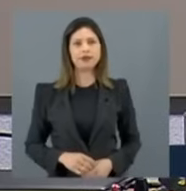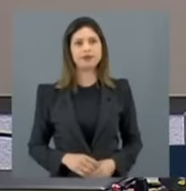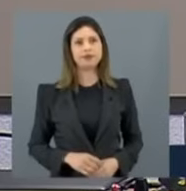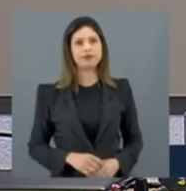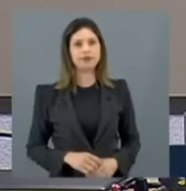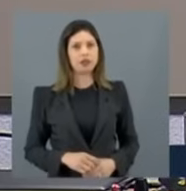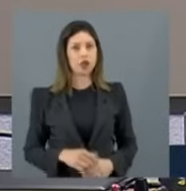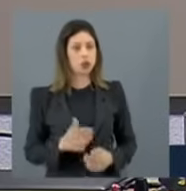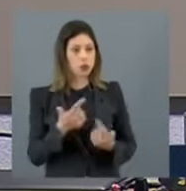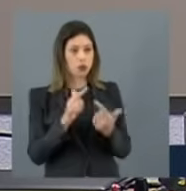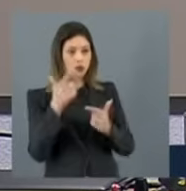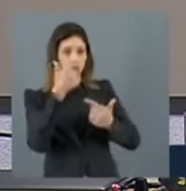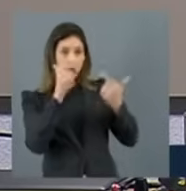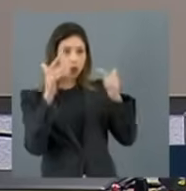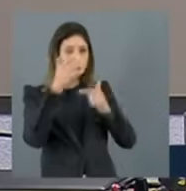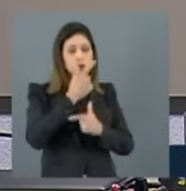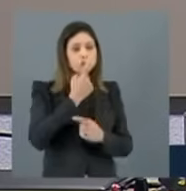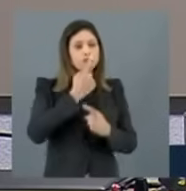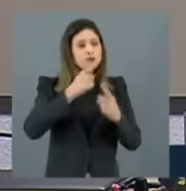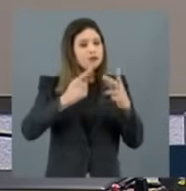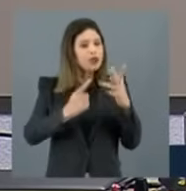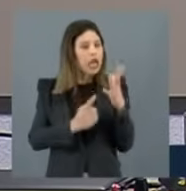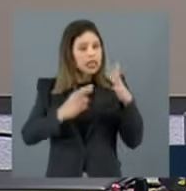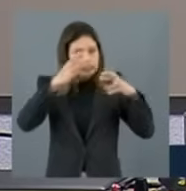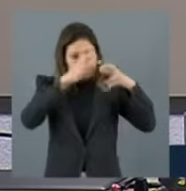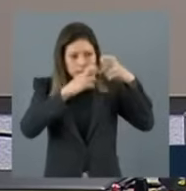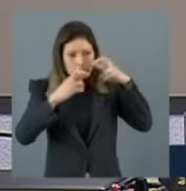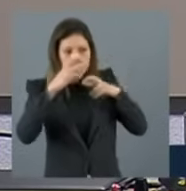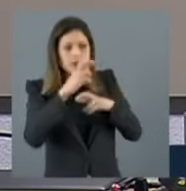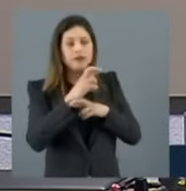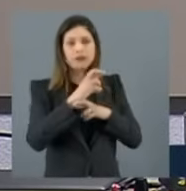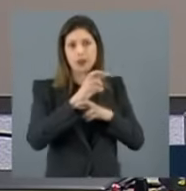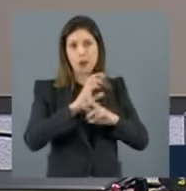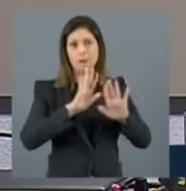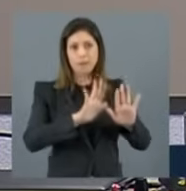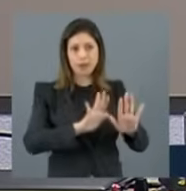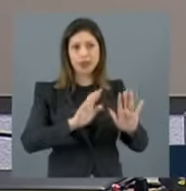supervisão alguma. A ABIN, por exemplo, é uma agência